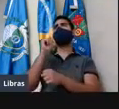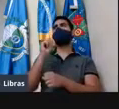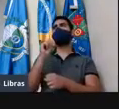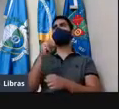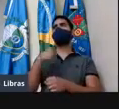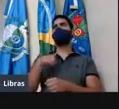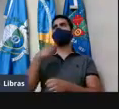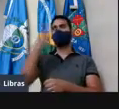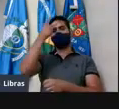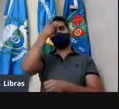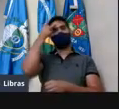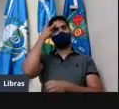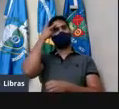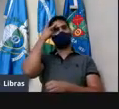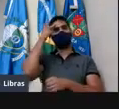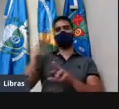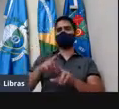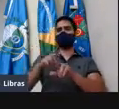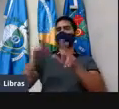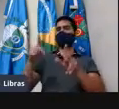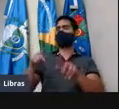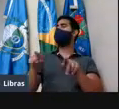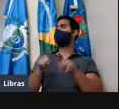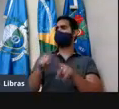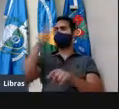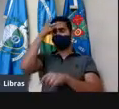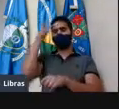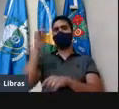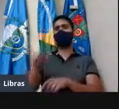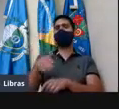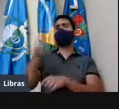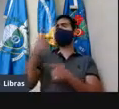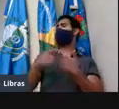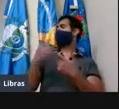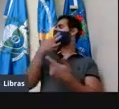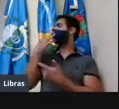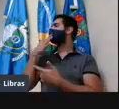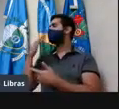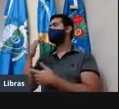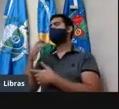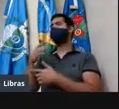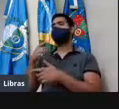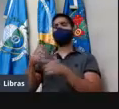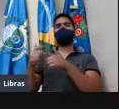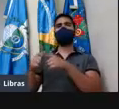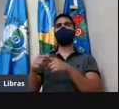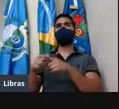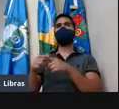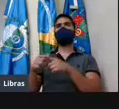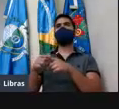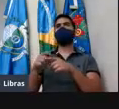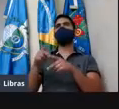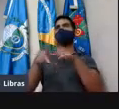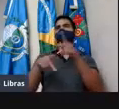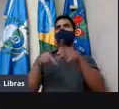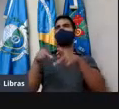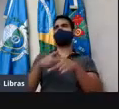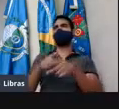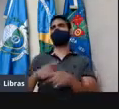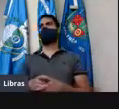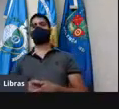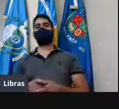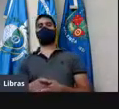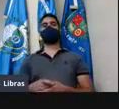uma pessoa diferente e uma pessoa melhor por ter conhecido as demandas da população. A